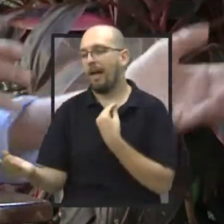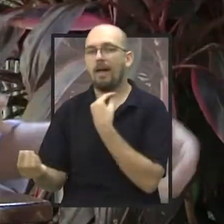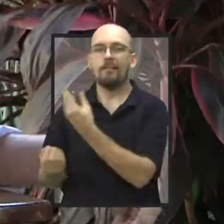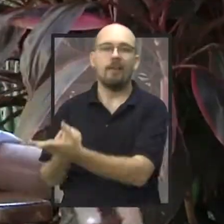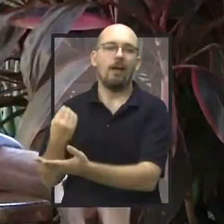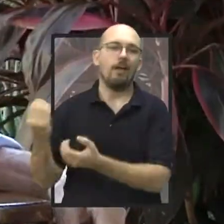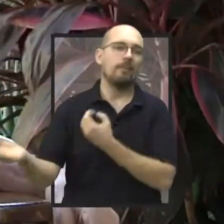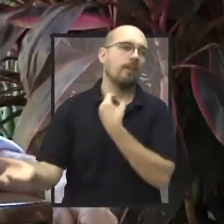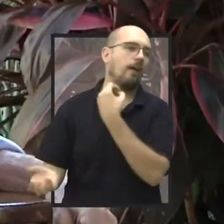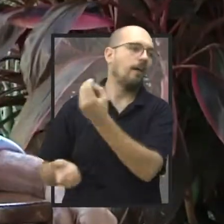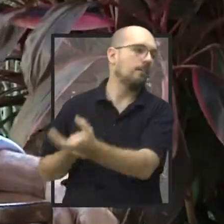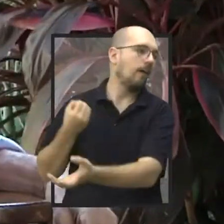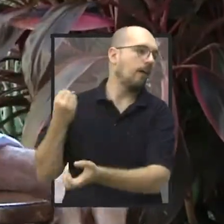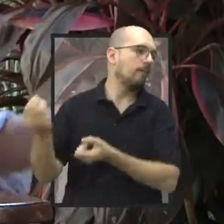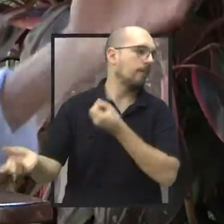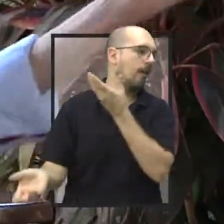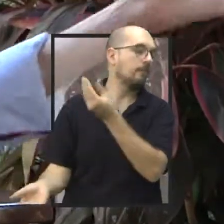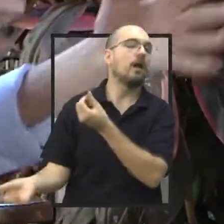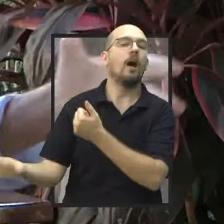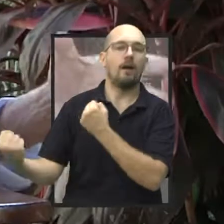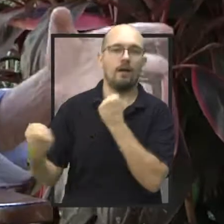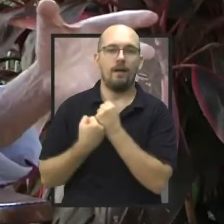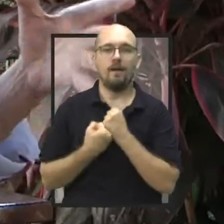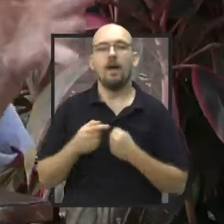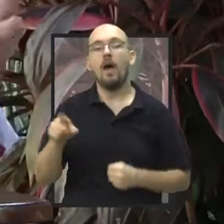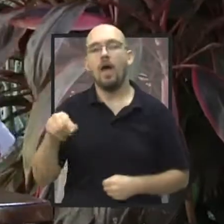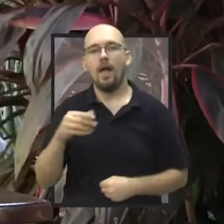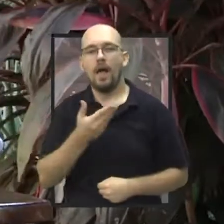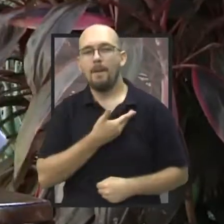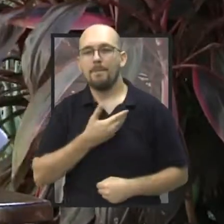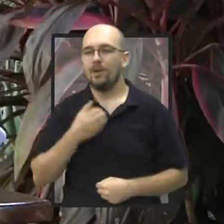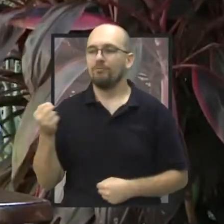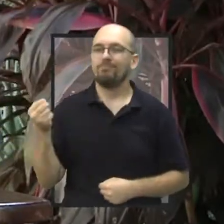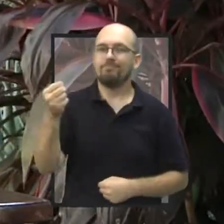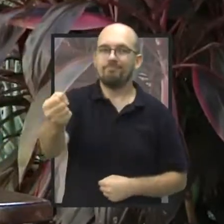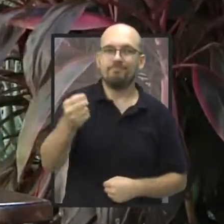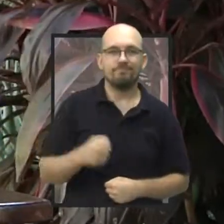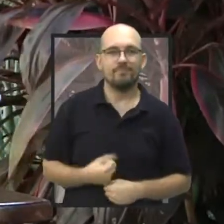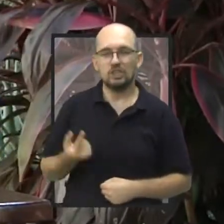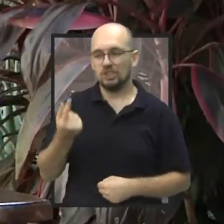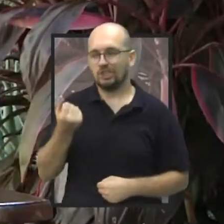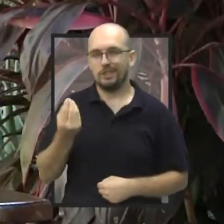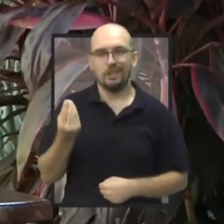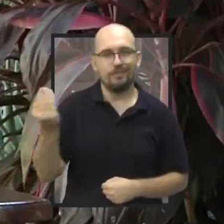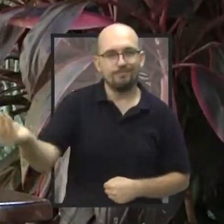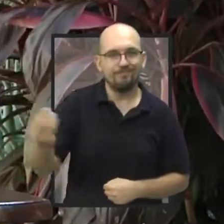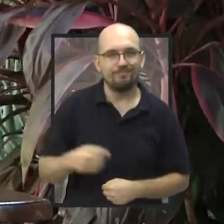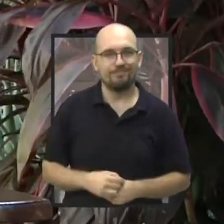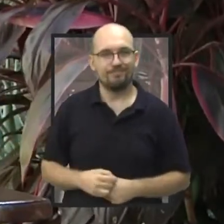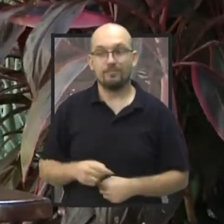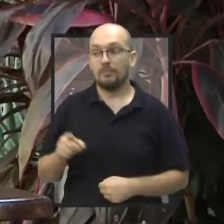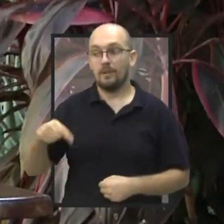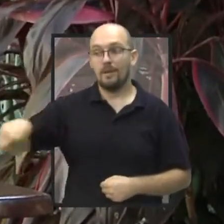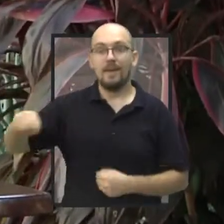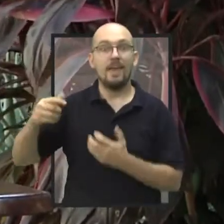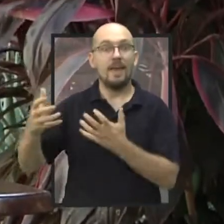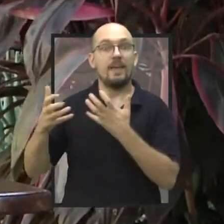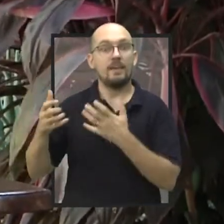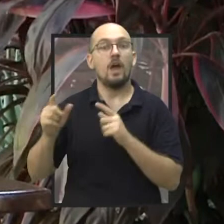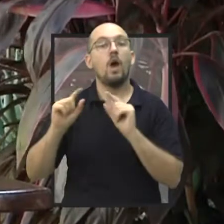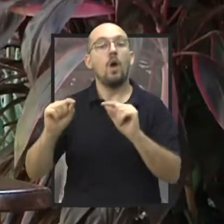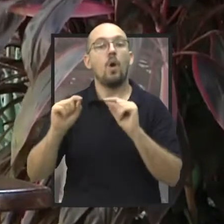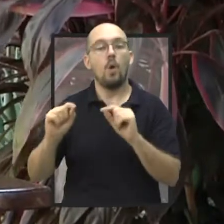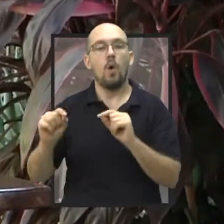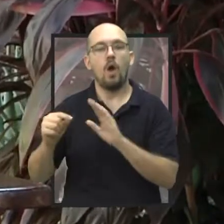os parlamentares. Cargo público, dinheiro. Eles querem, no